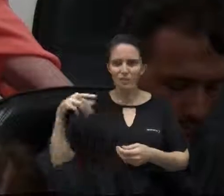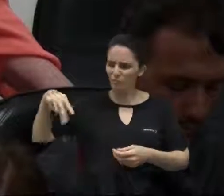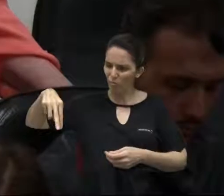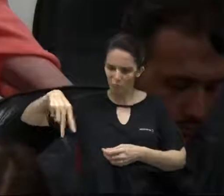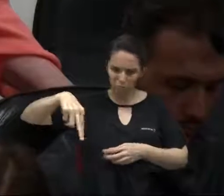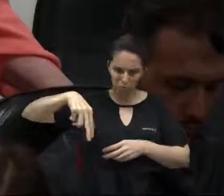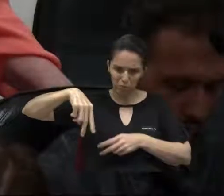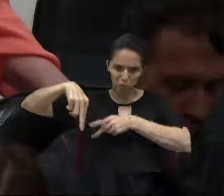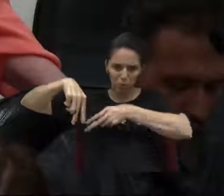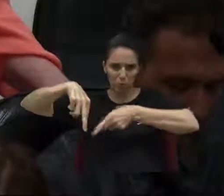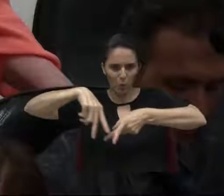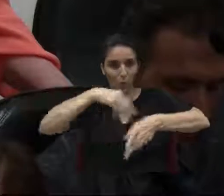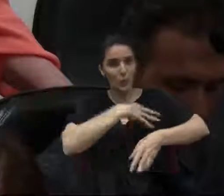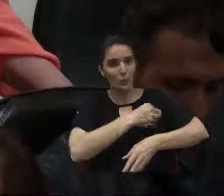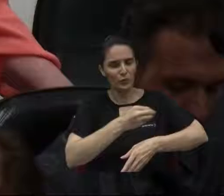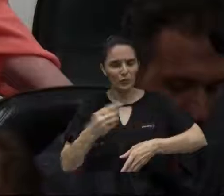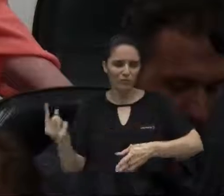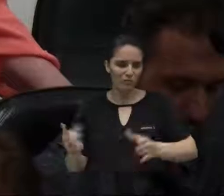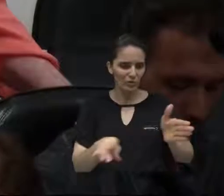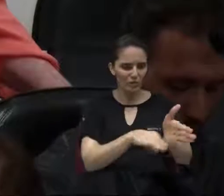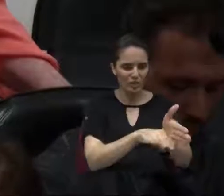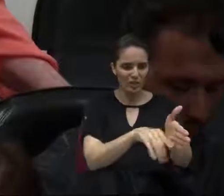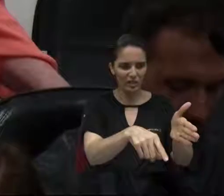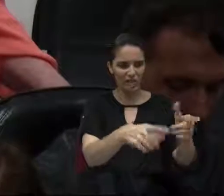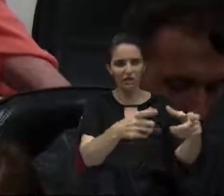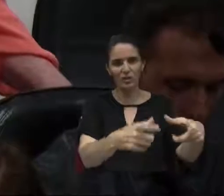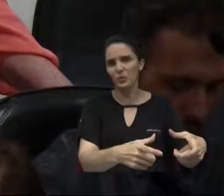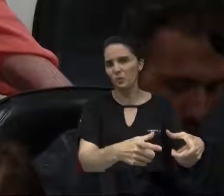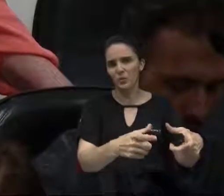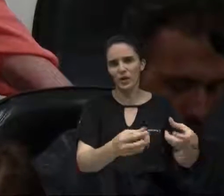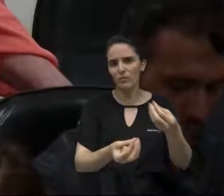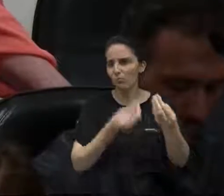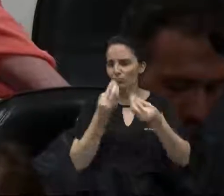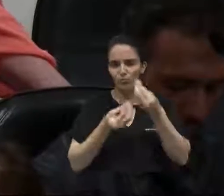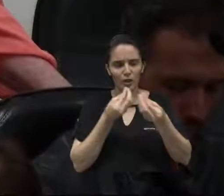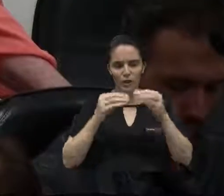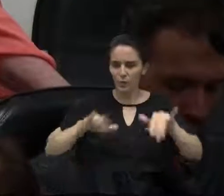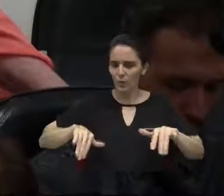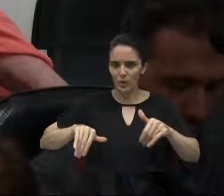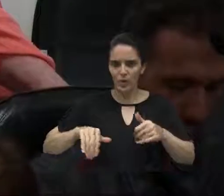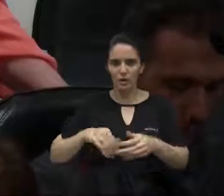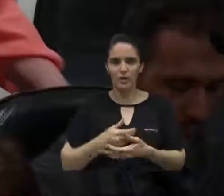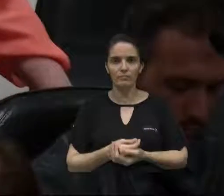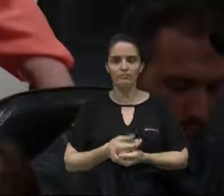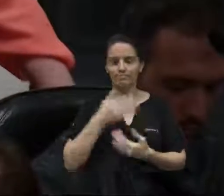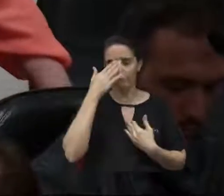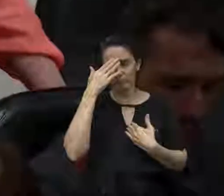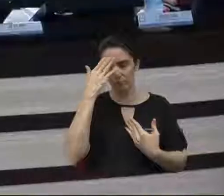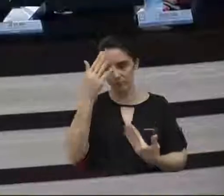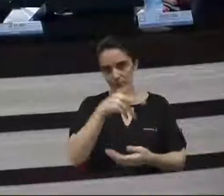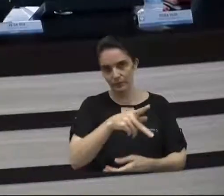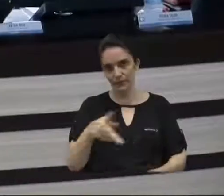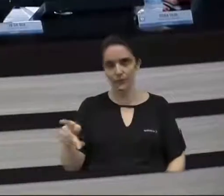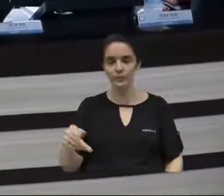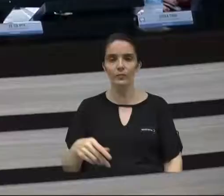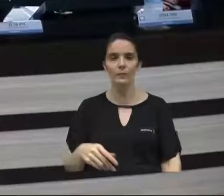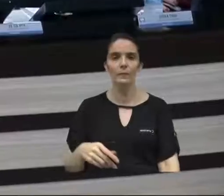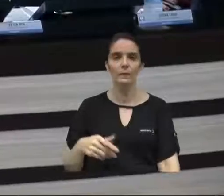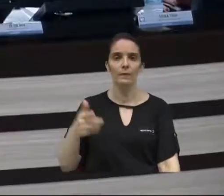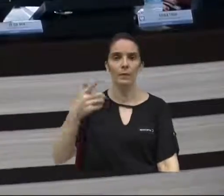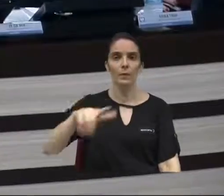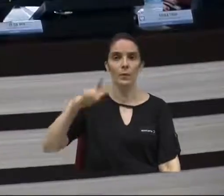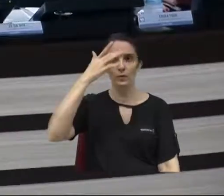E, infelizmente, a gente está convivendo com isso aqui no nosso município. Muito obrigada, senhora presidente. Alguém mais